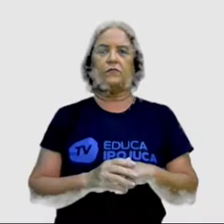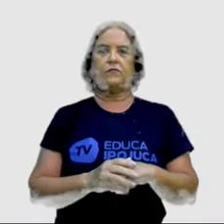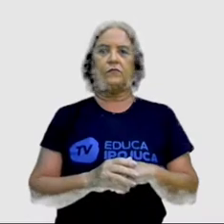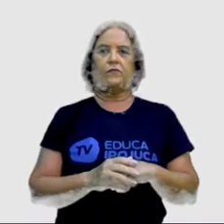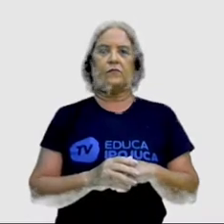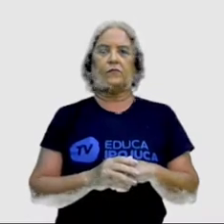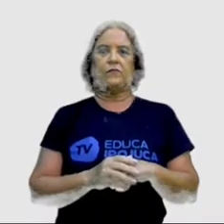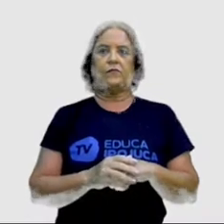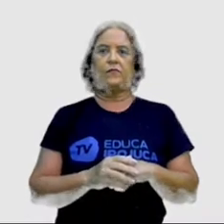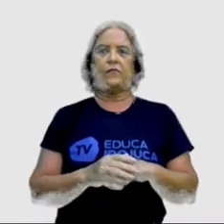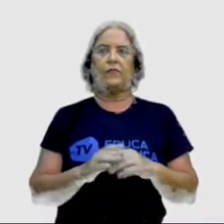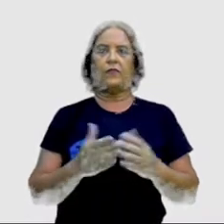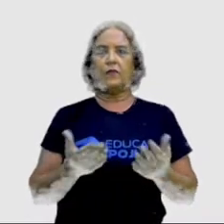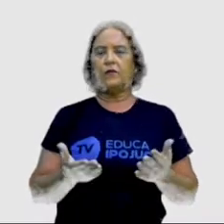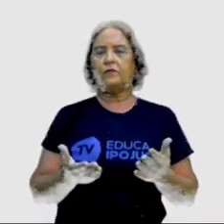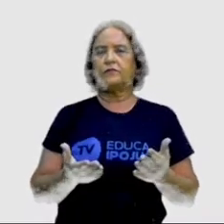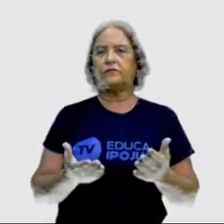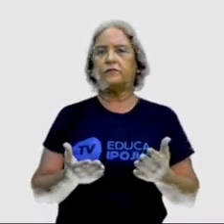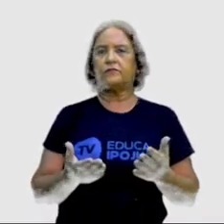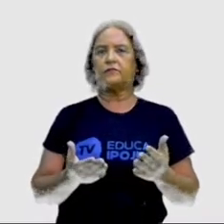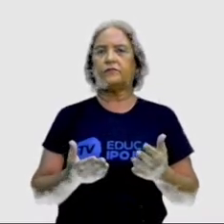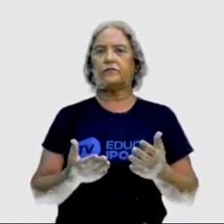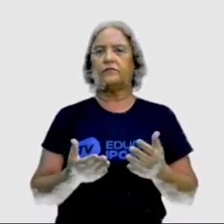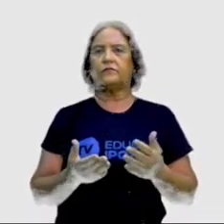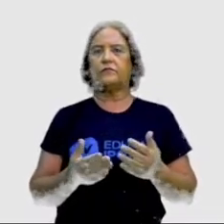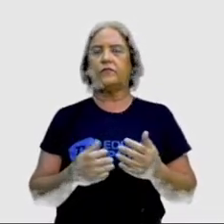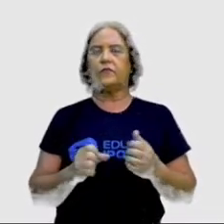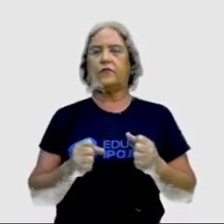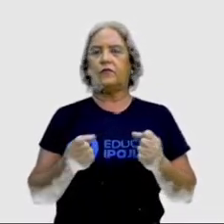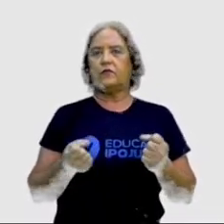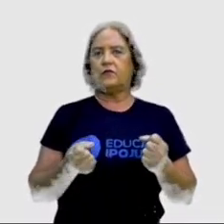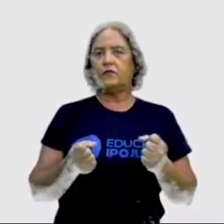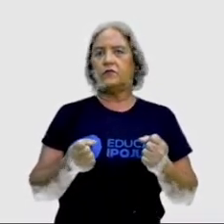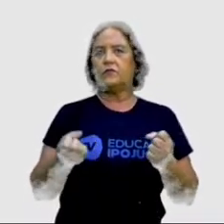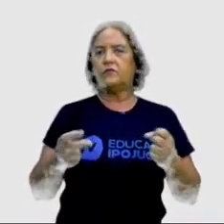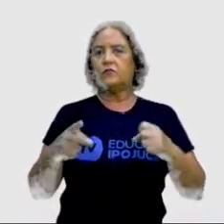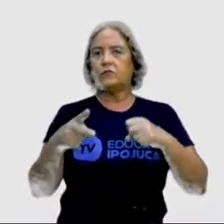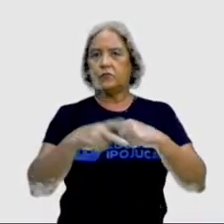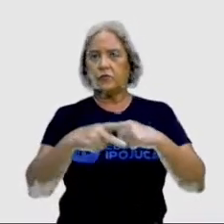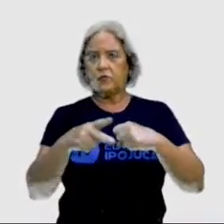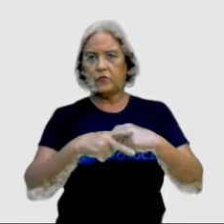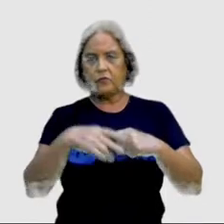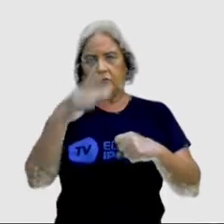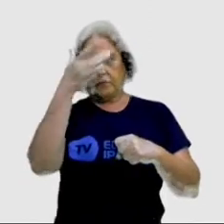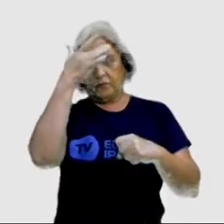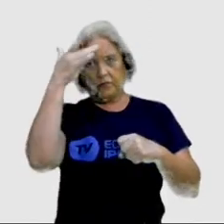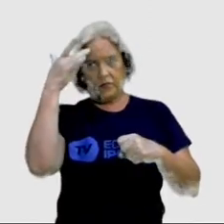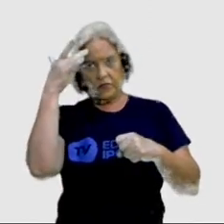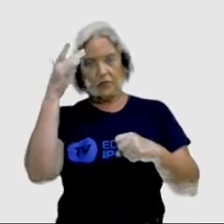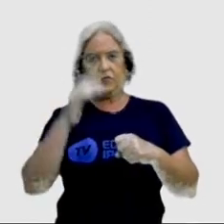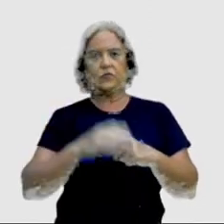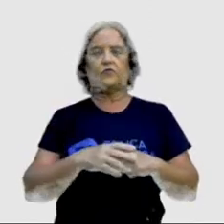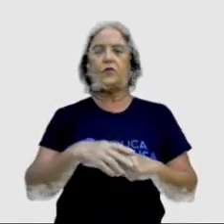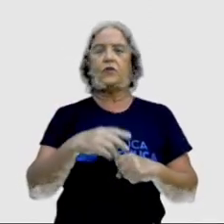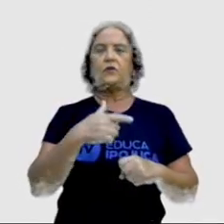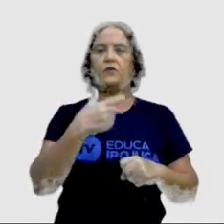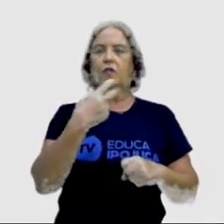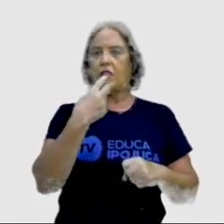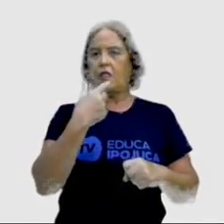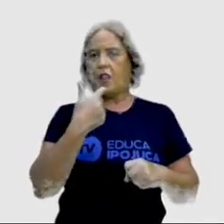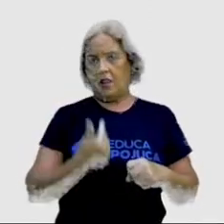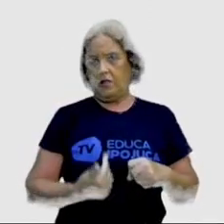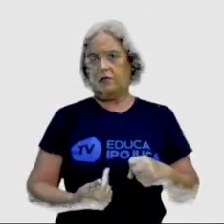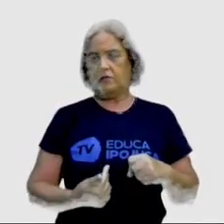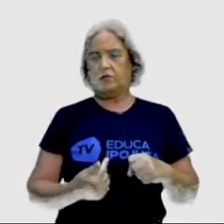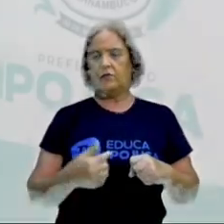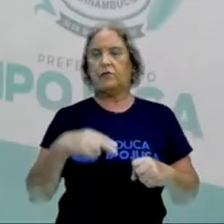Então vamos lá. Os subject pronouns são os pronomes pessoais do caso reto da língua portuguesa.